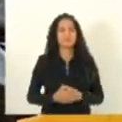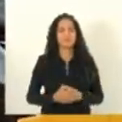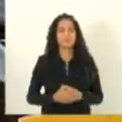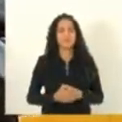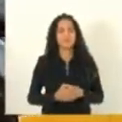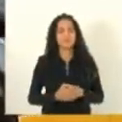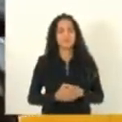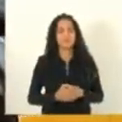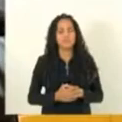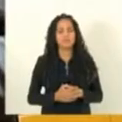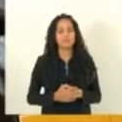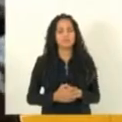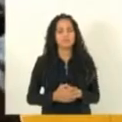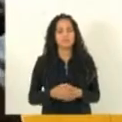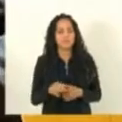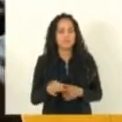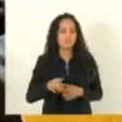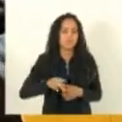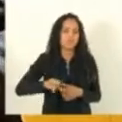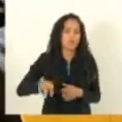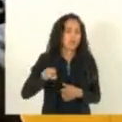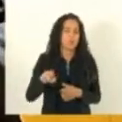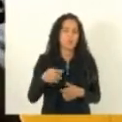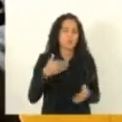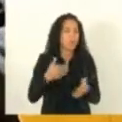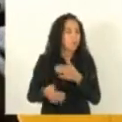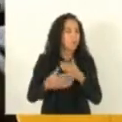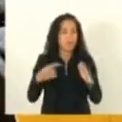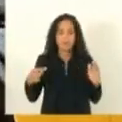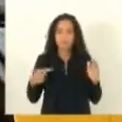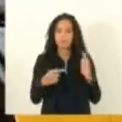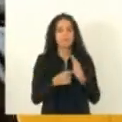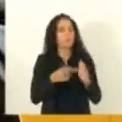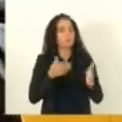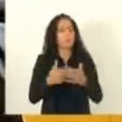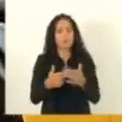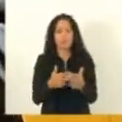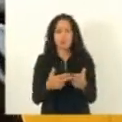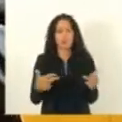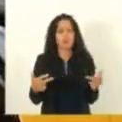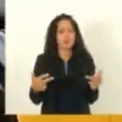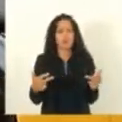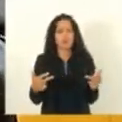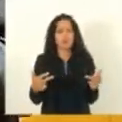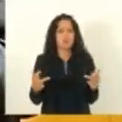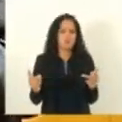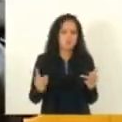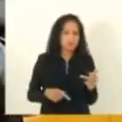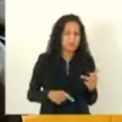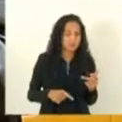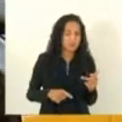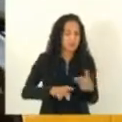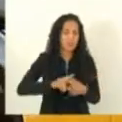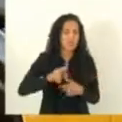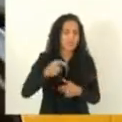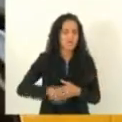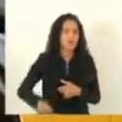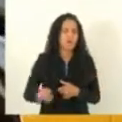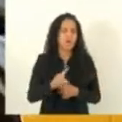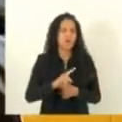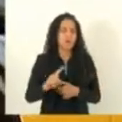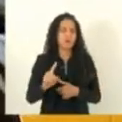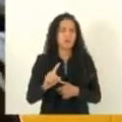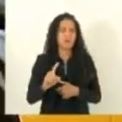braço cruzado e não fica. Qualquer denúncia que é feita ou qualquer coisa, notícia que é dada, não precisa nem para a